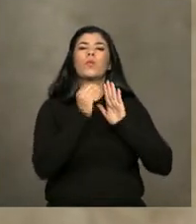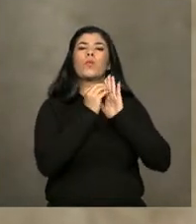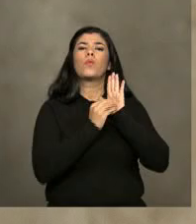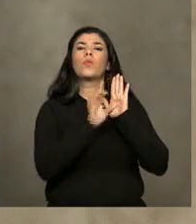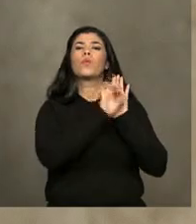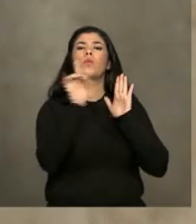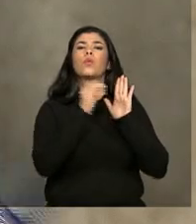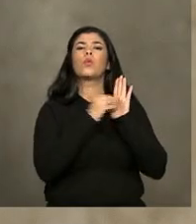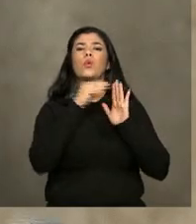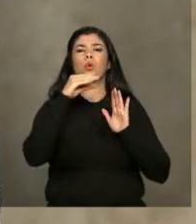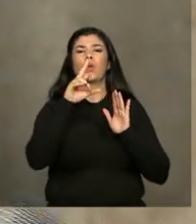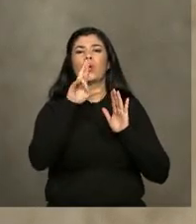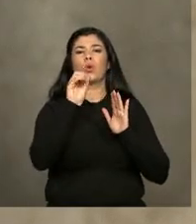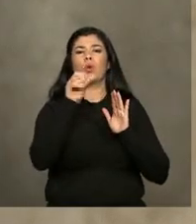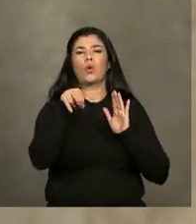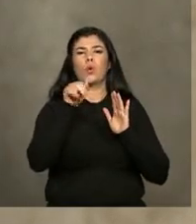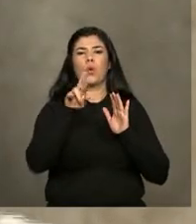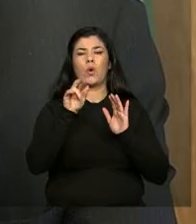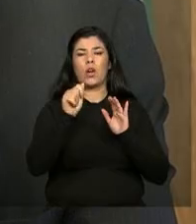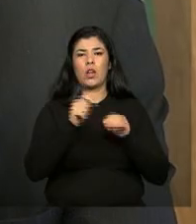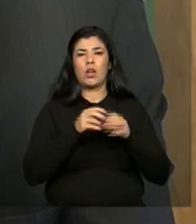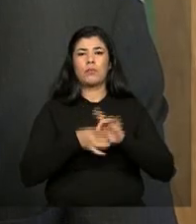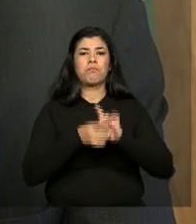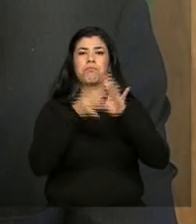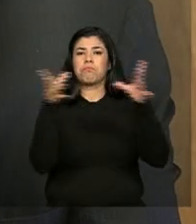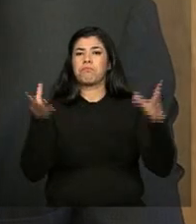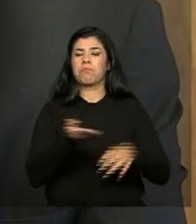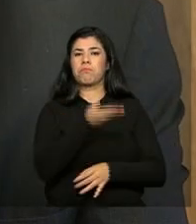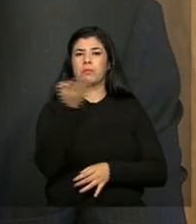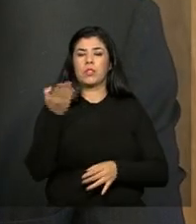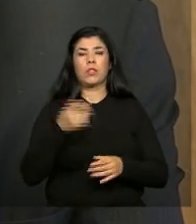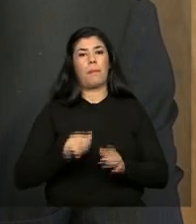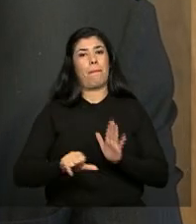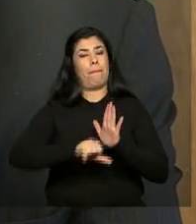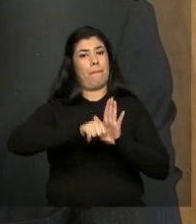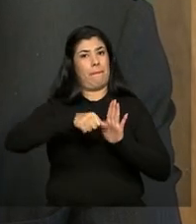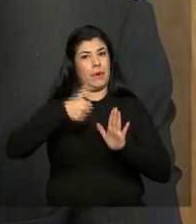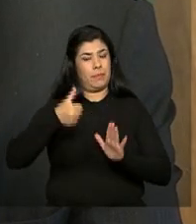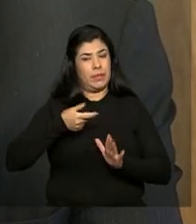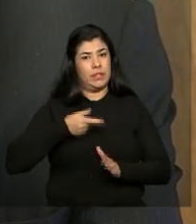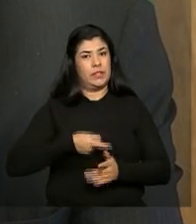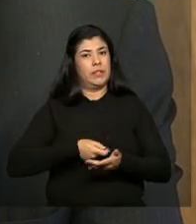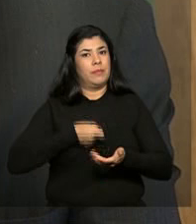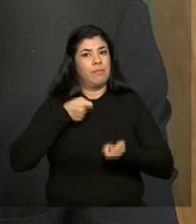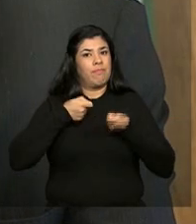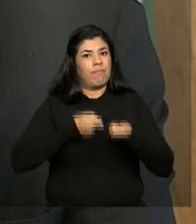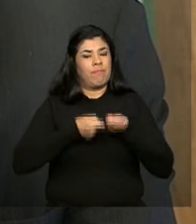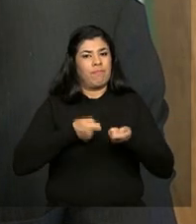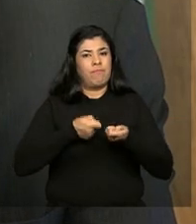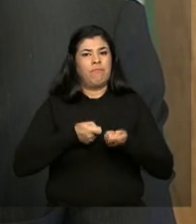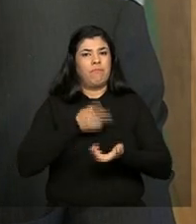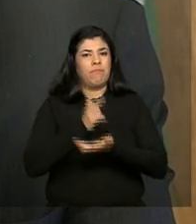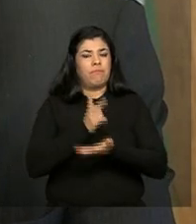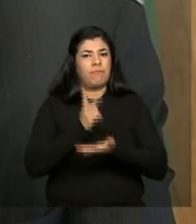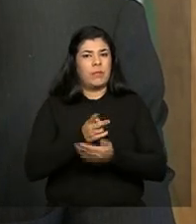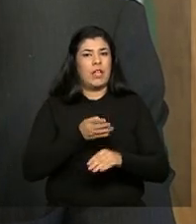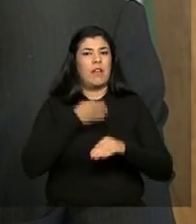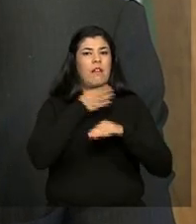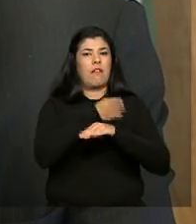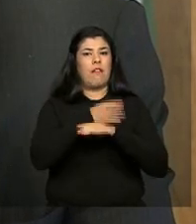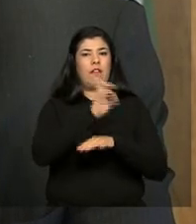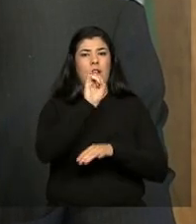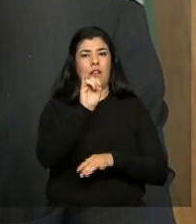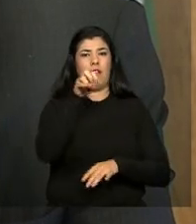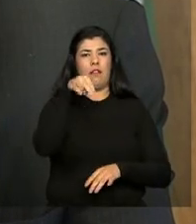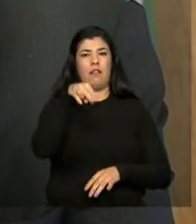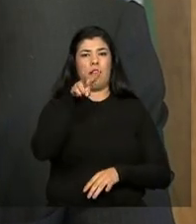isso com qual cronograma concessão O primeiro é manter o grau de investimento nesse mais não tivemos grau de